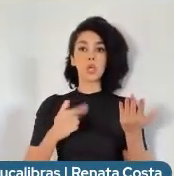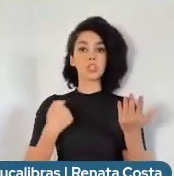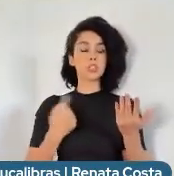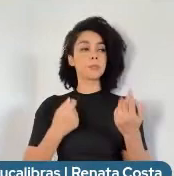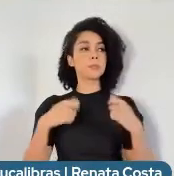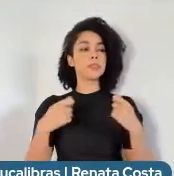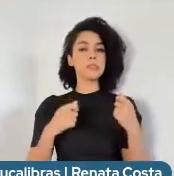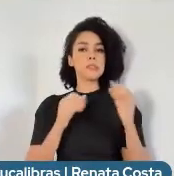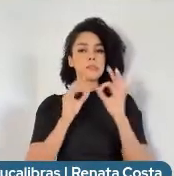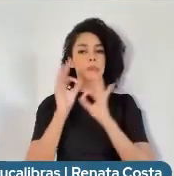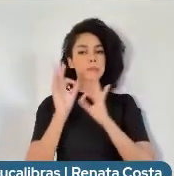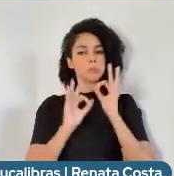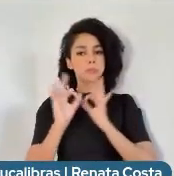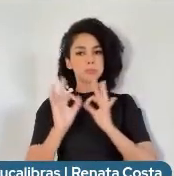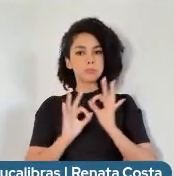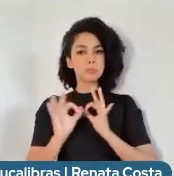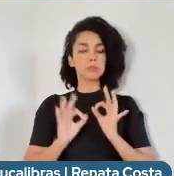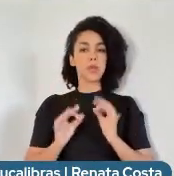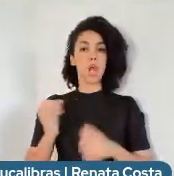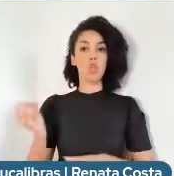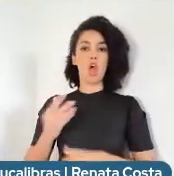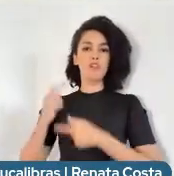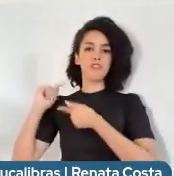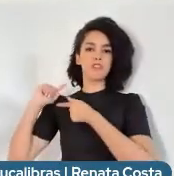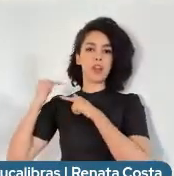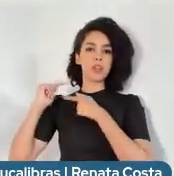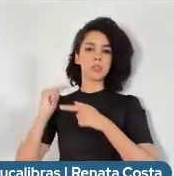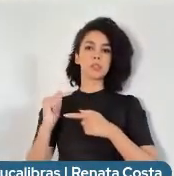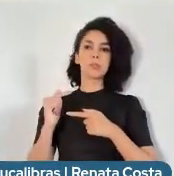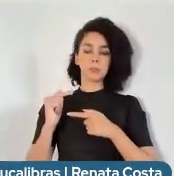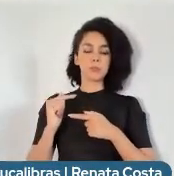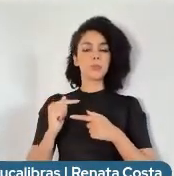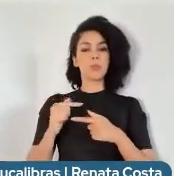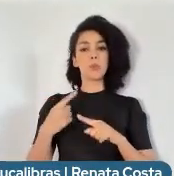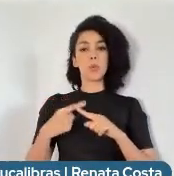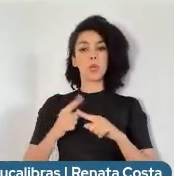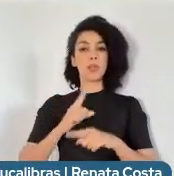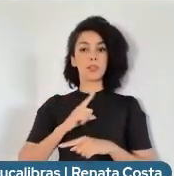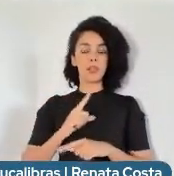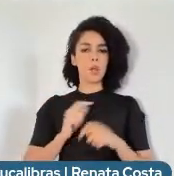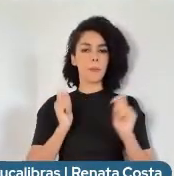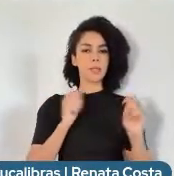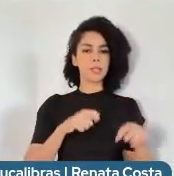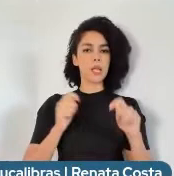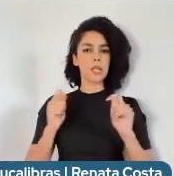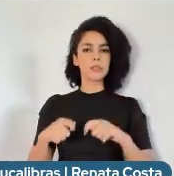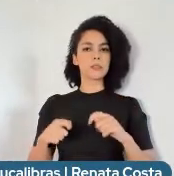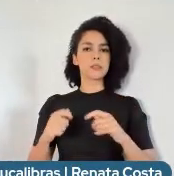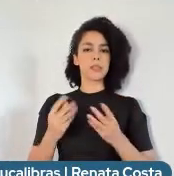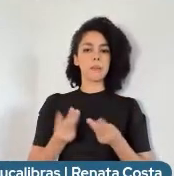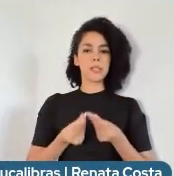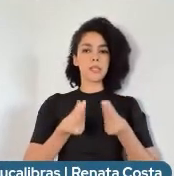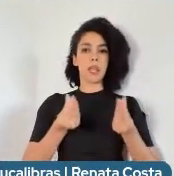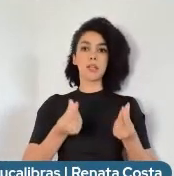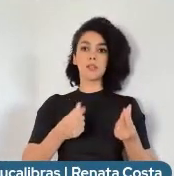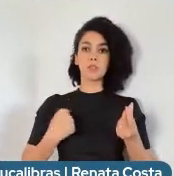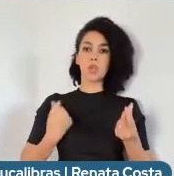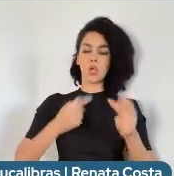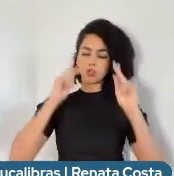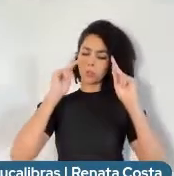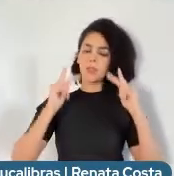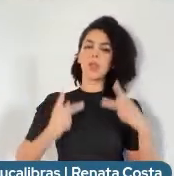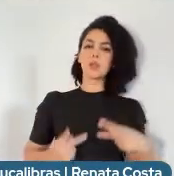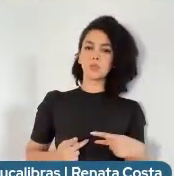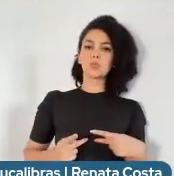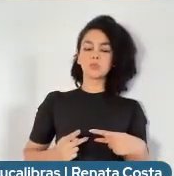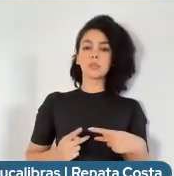que preparar as novas gerações para competências e habilidades que nos fazem essencialmente humanos, né, que as